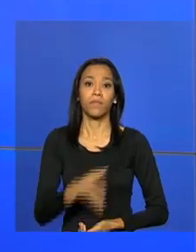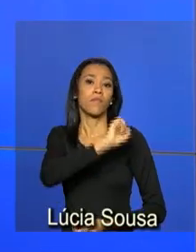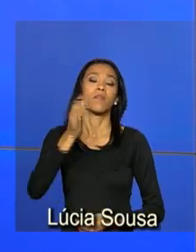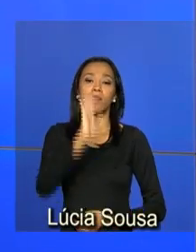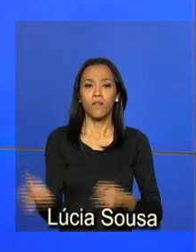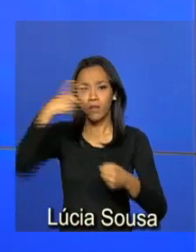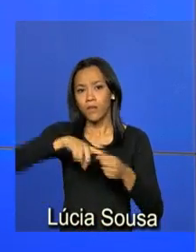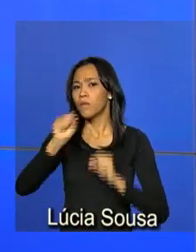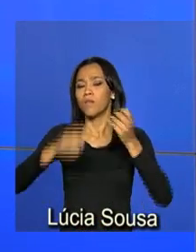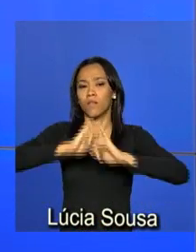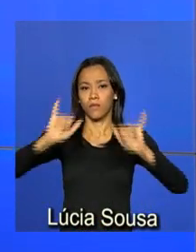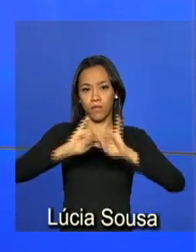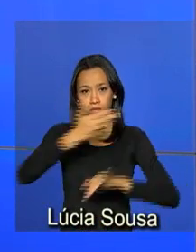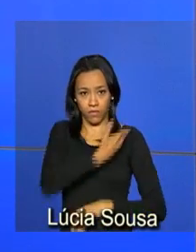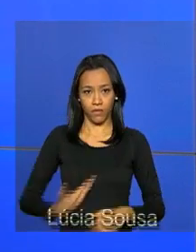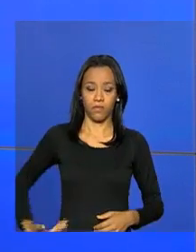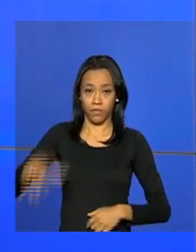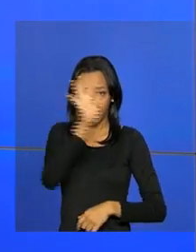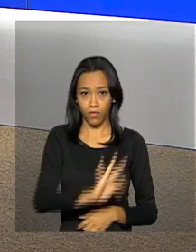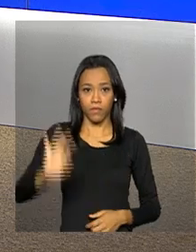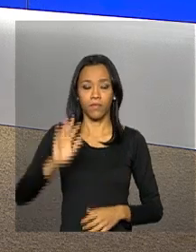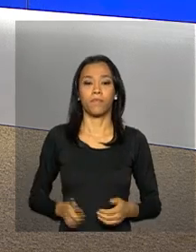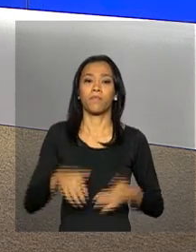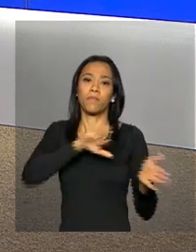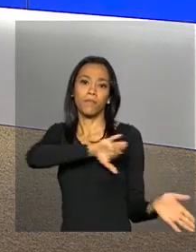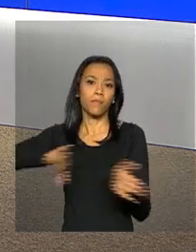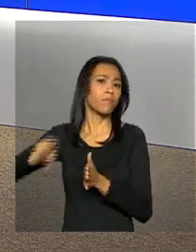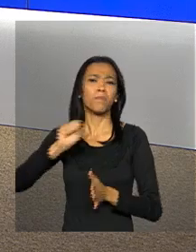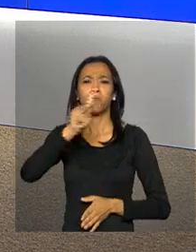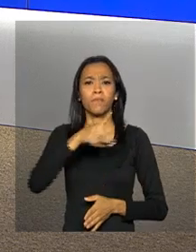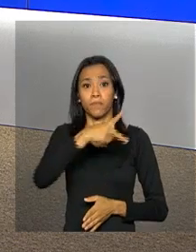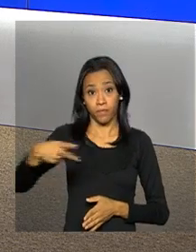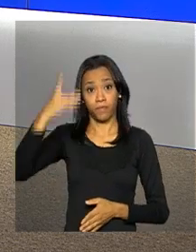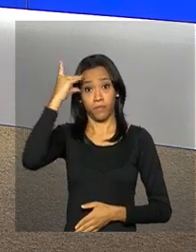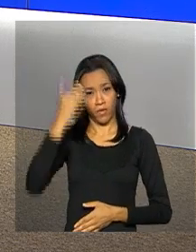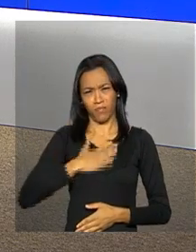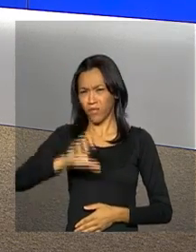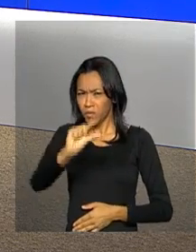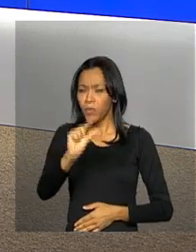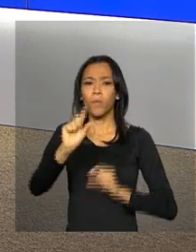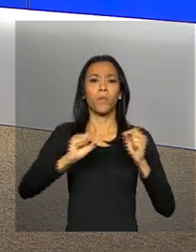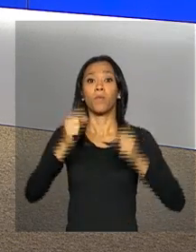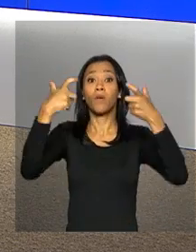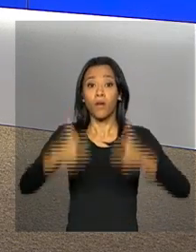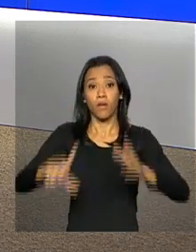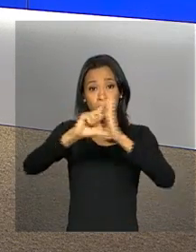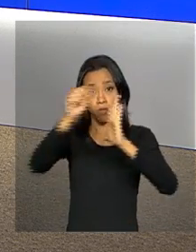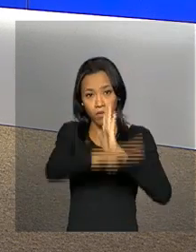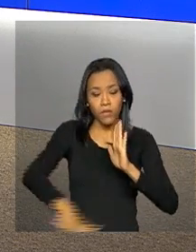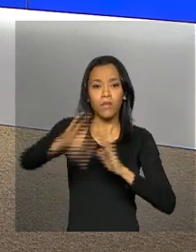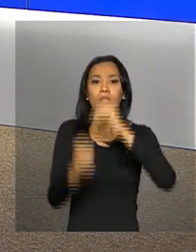Olá, voltamos com as informações do Poder Executivo Federal. A presidenta Dilma Rousseff participa dentro de instantes no Palácio do Planalto